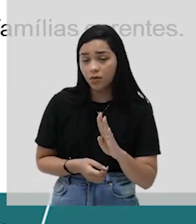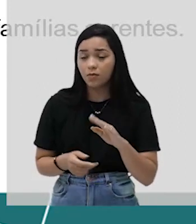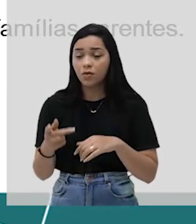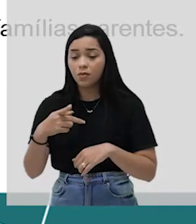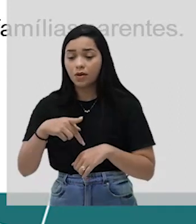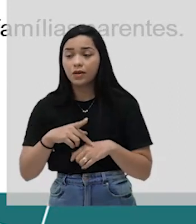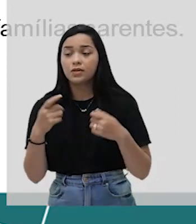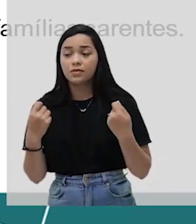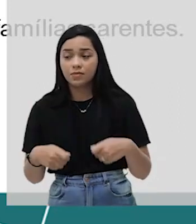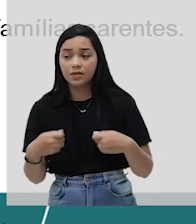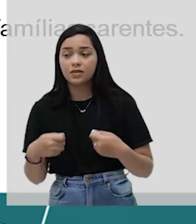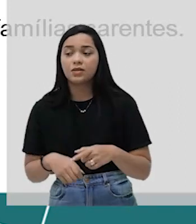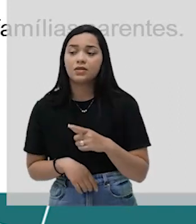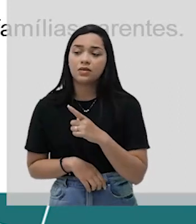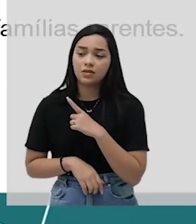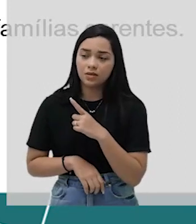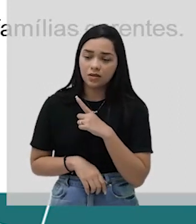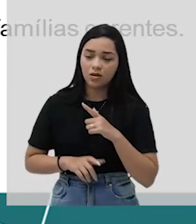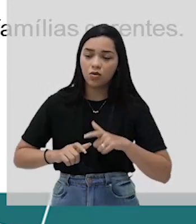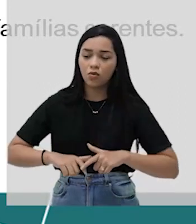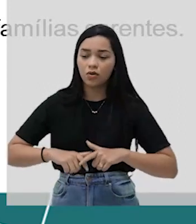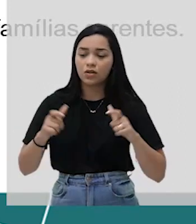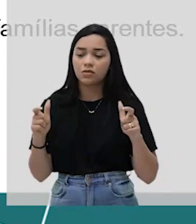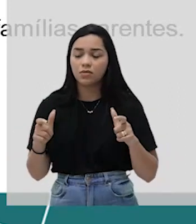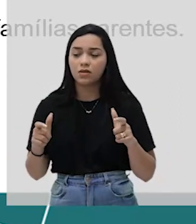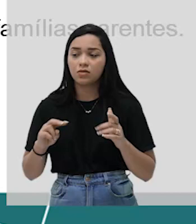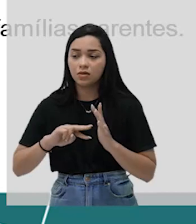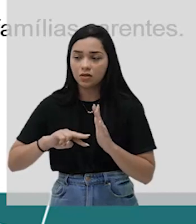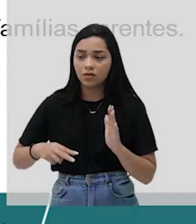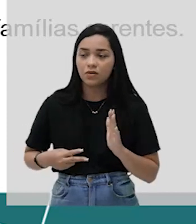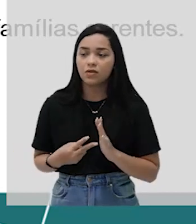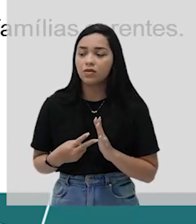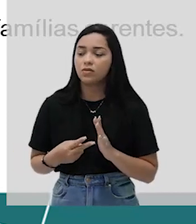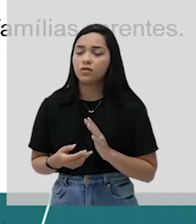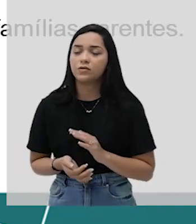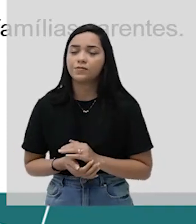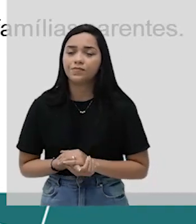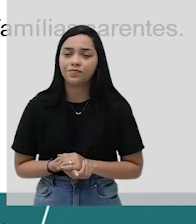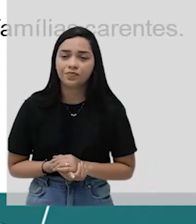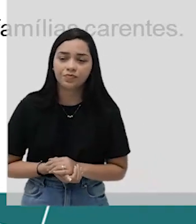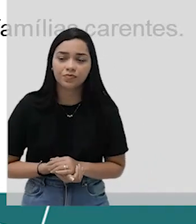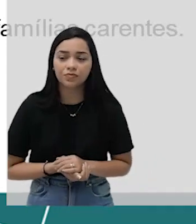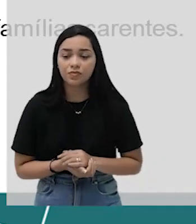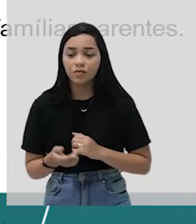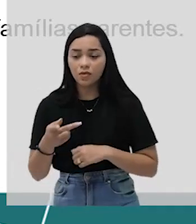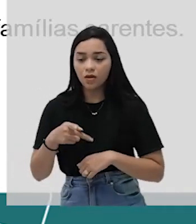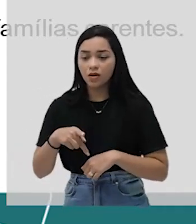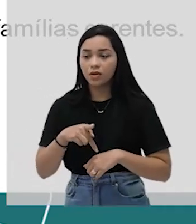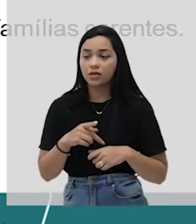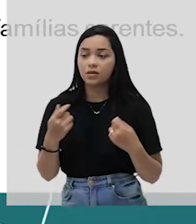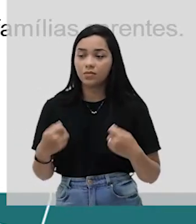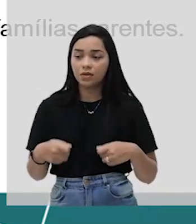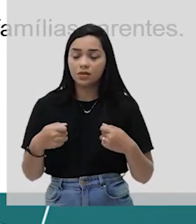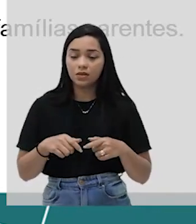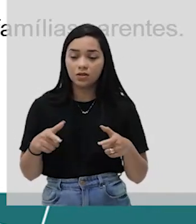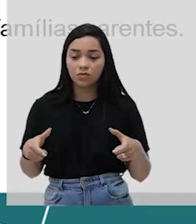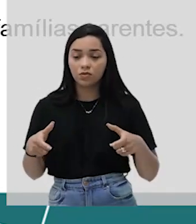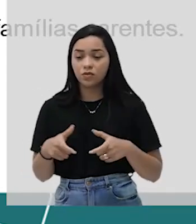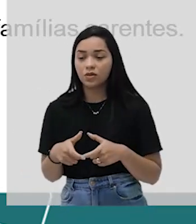país precisa ter um crescimento significativo no produto interno bruto. O país precisa